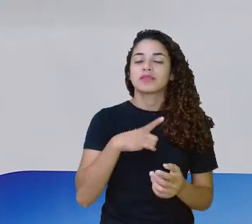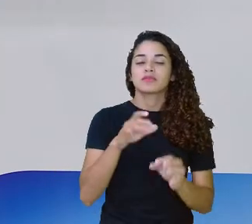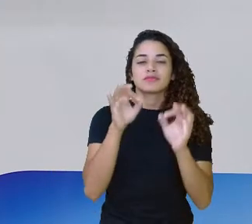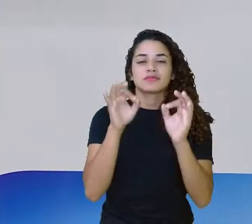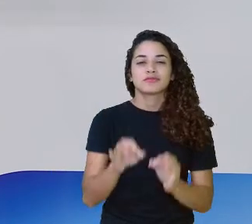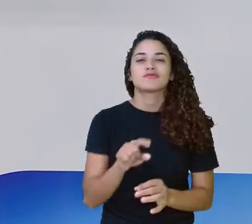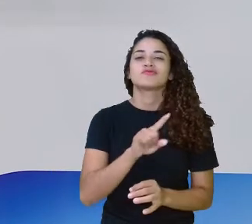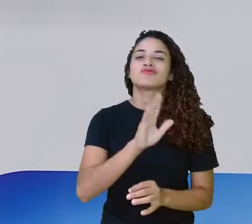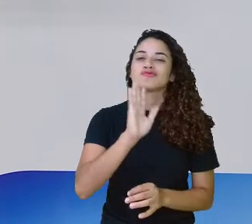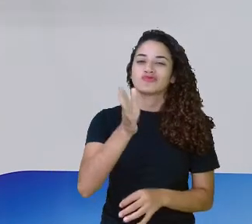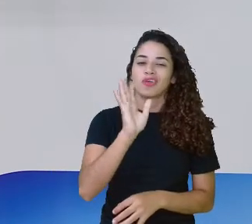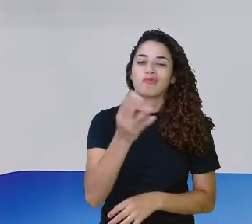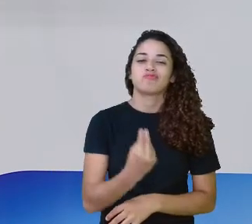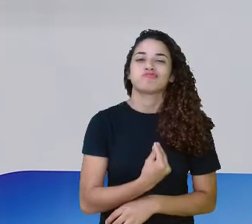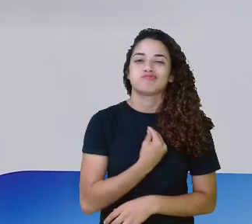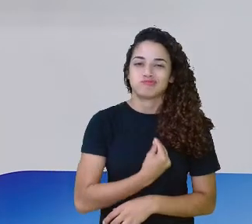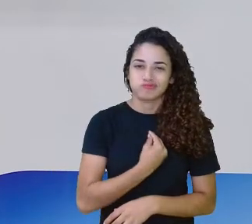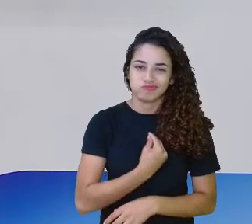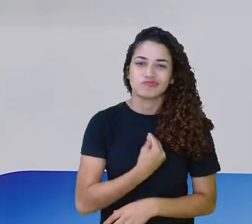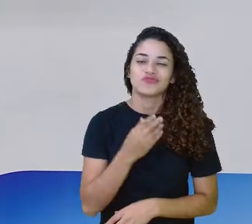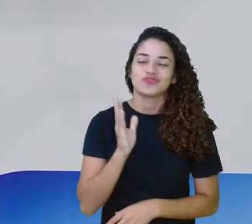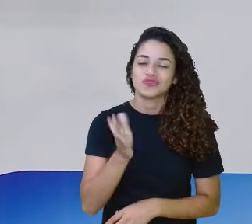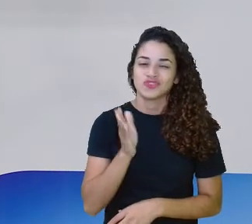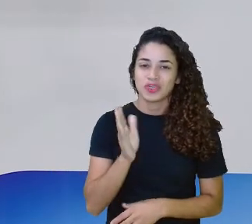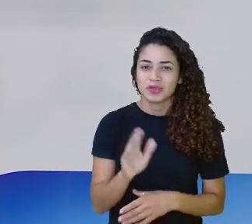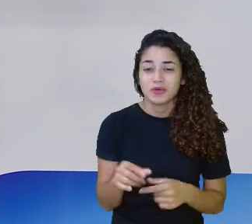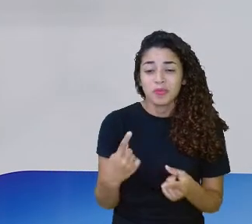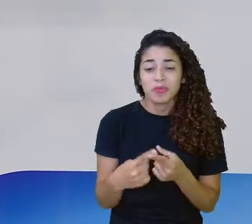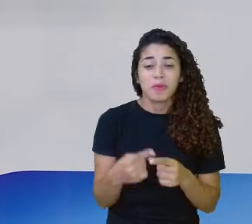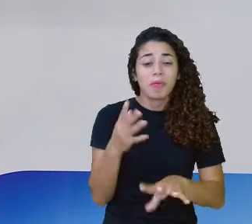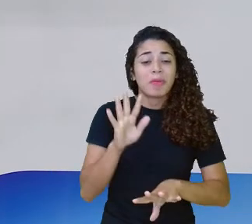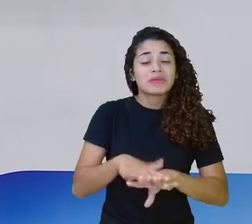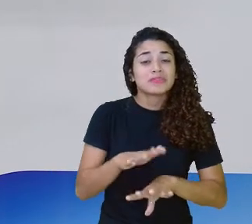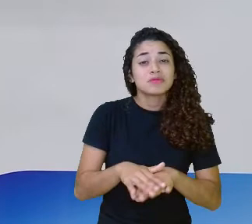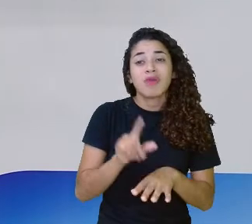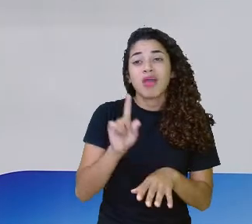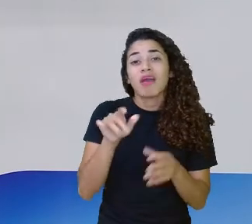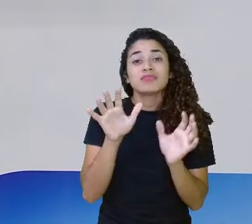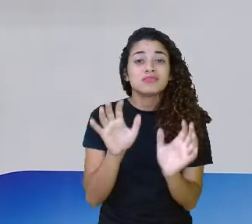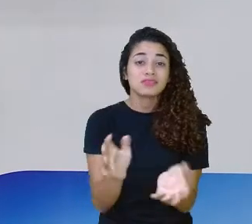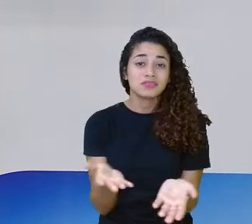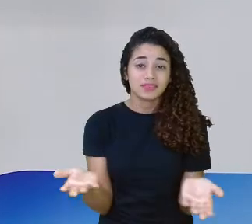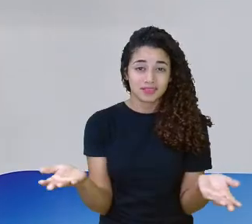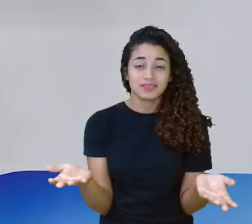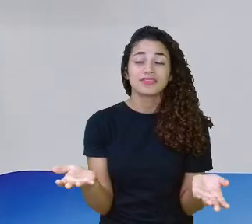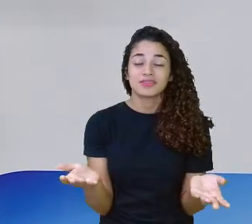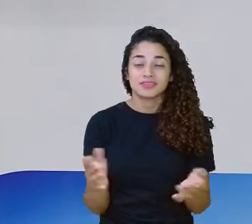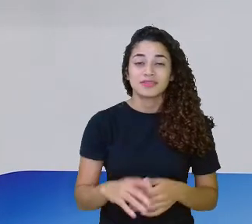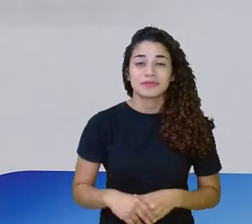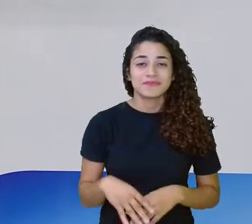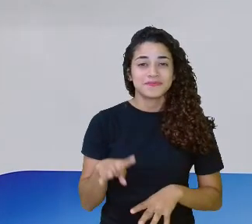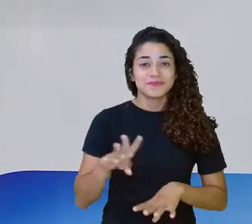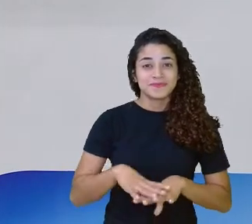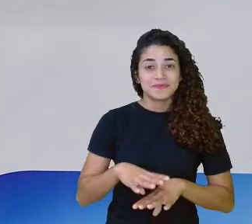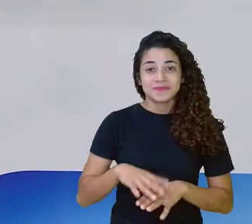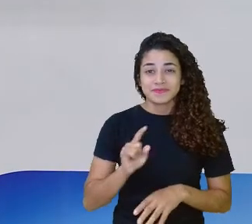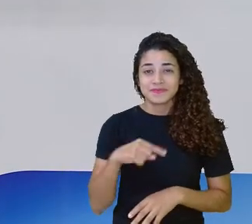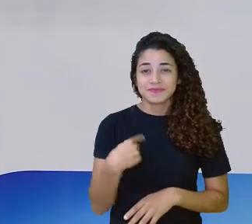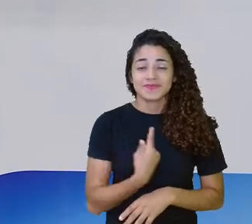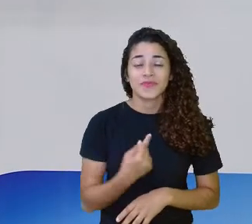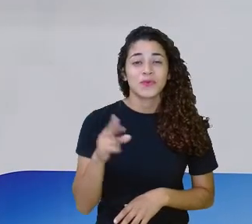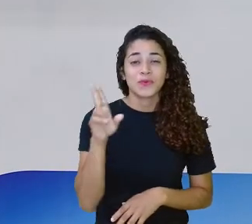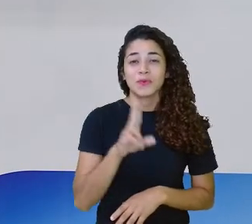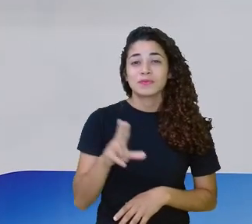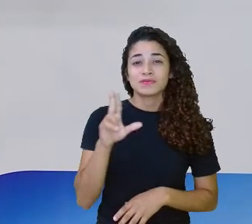já vivenciou em algum momento da sua vida, porque matemática é isso, né, gente? Matemática a gente